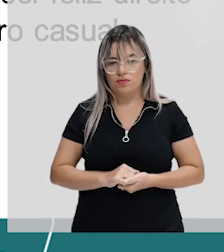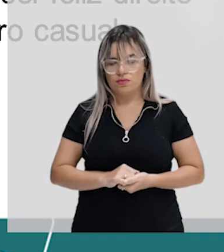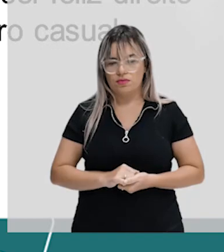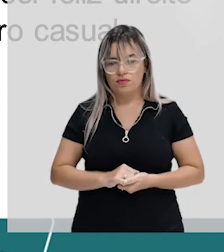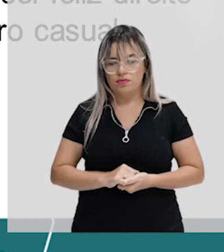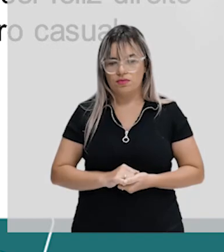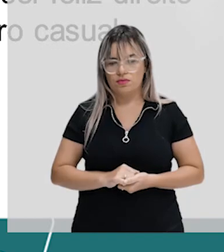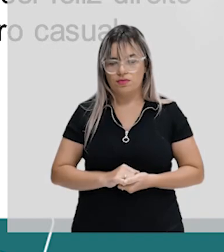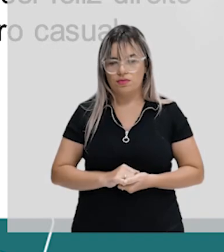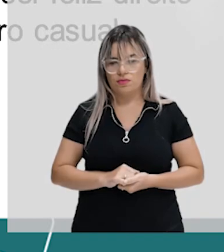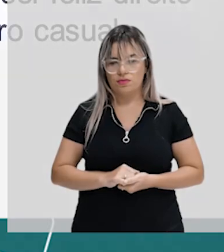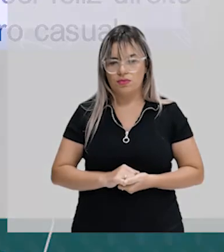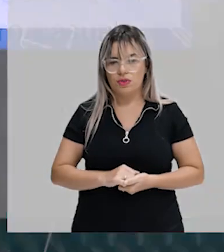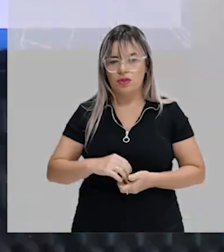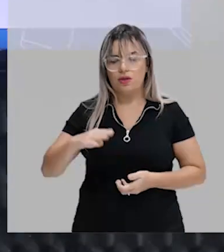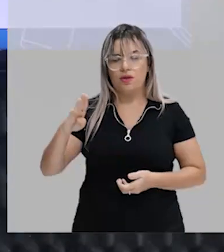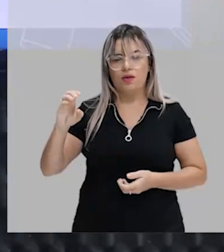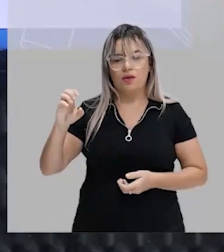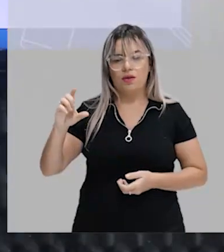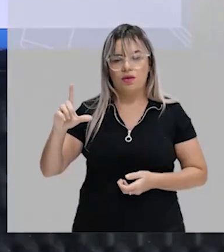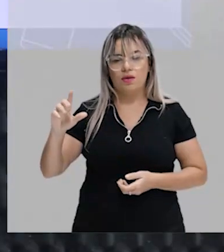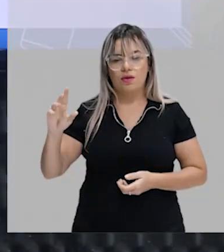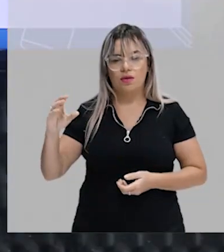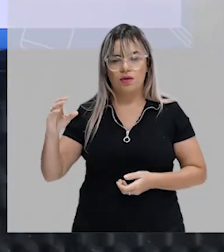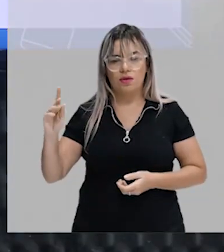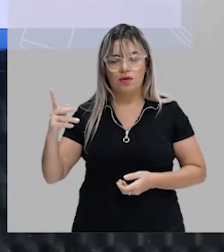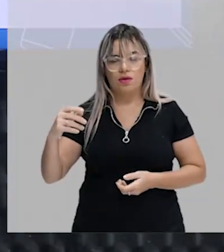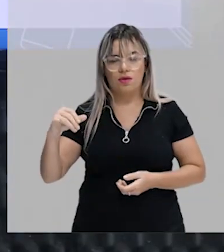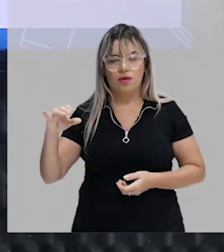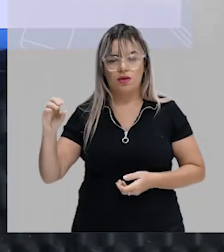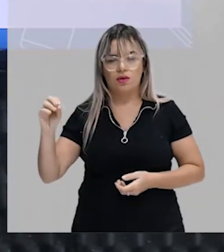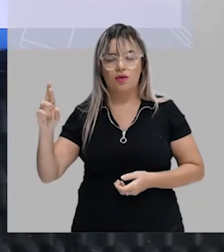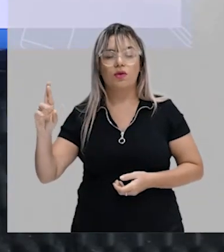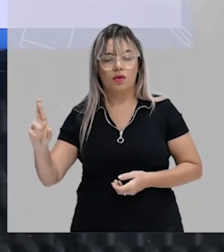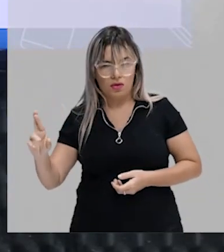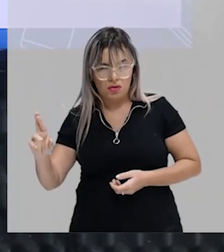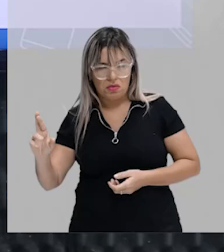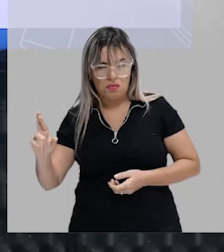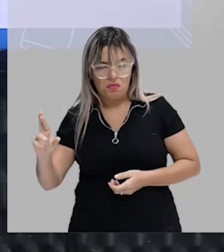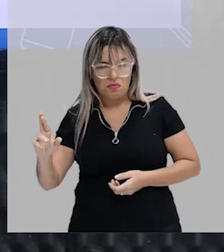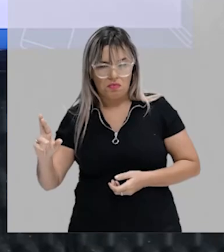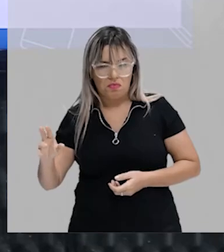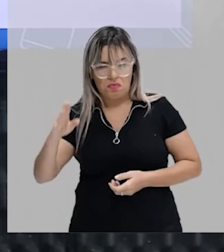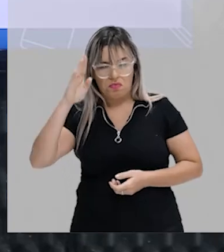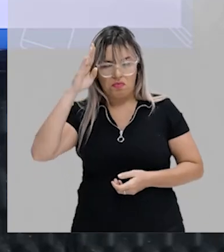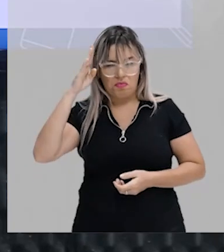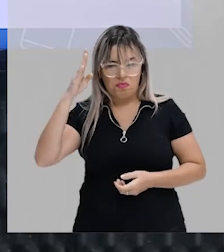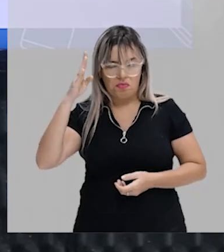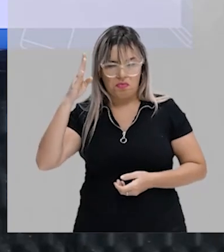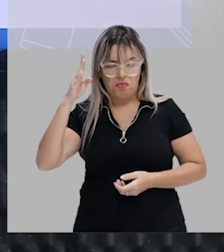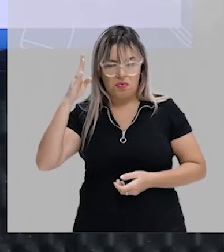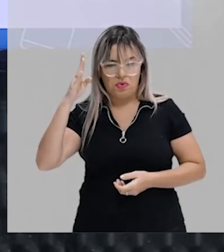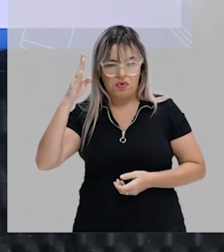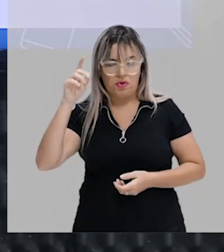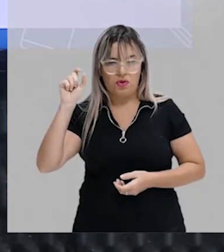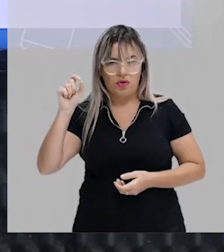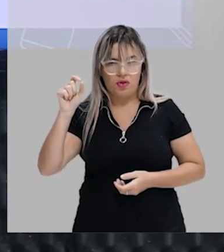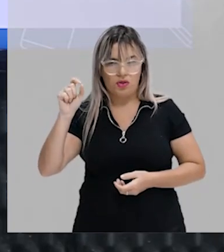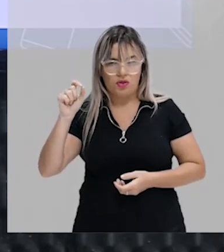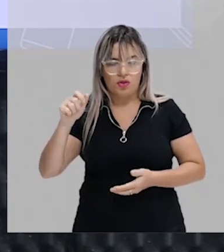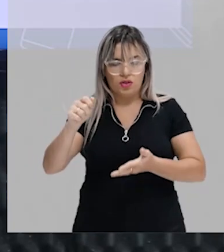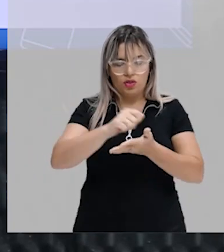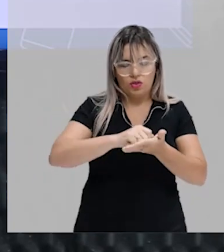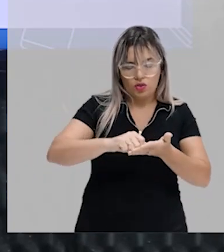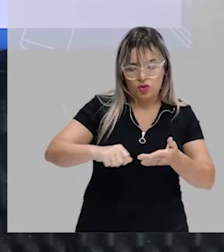casual. Belchior, grande compositor da música popular brasileira, que já morreu ano passado, ano retrasado eu